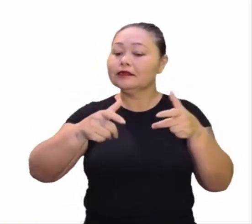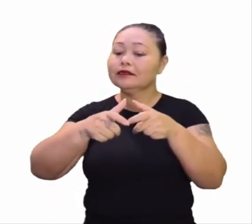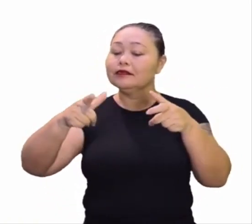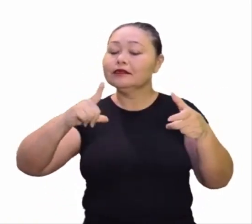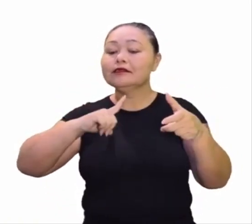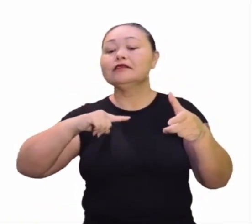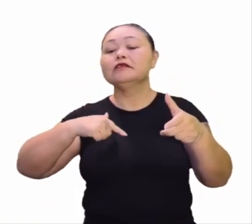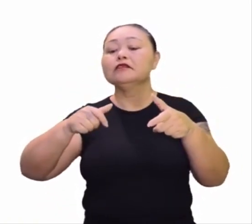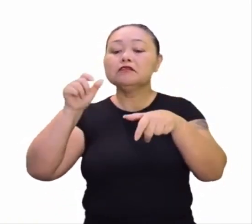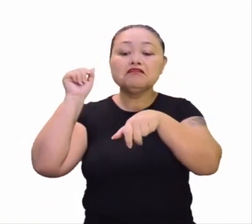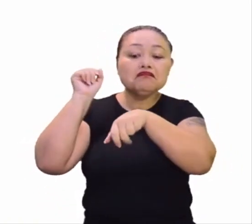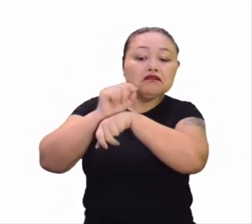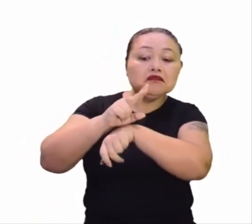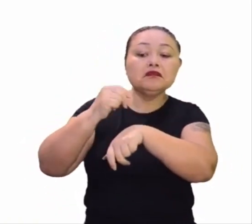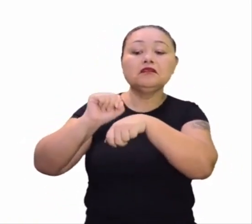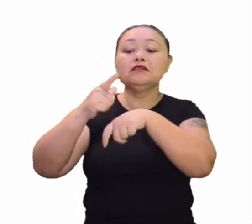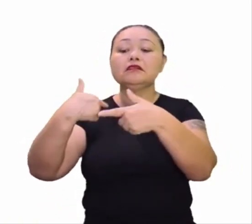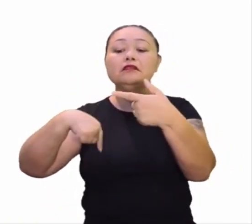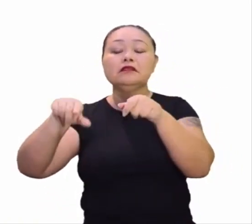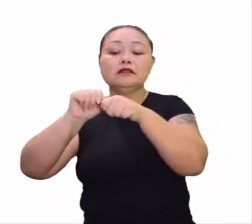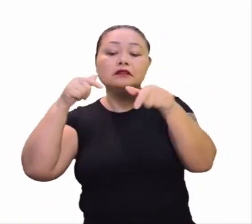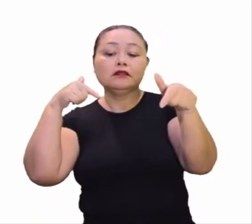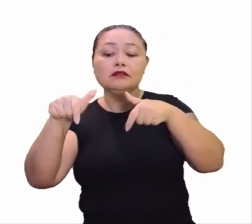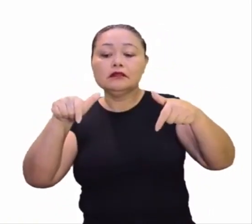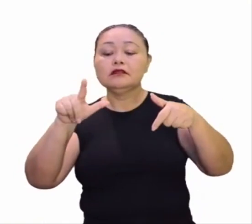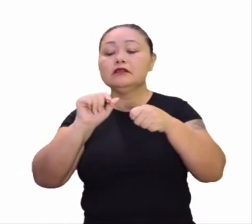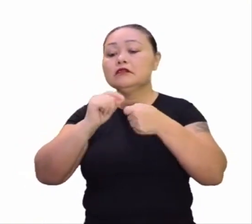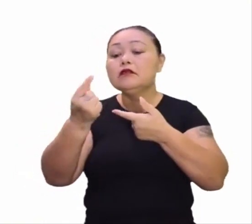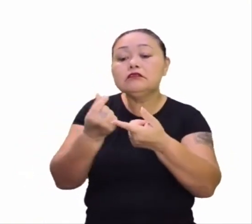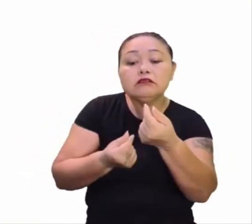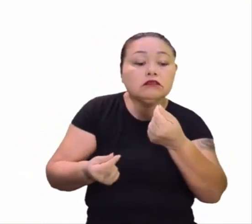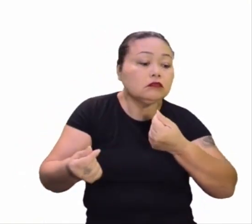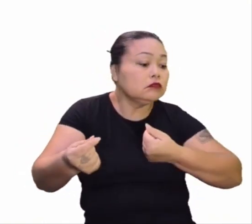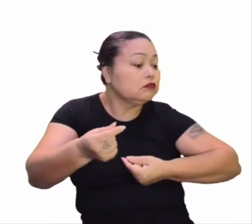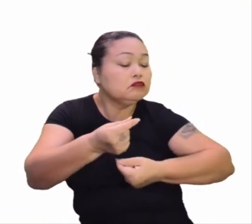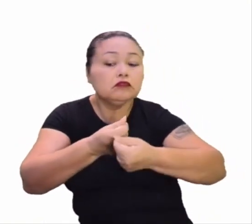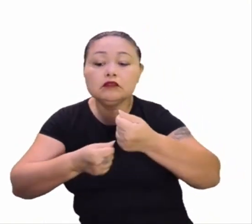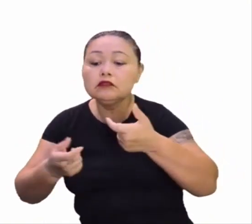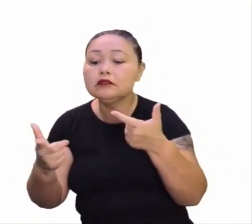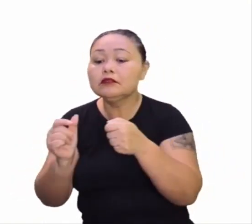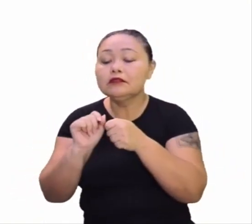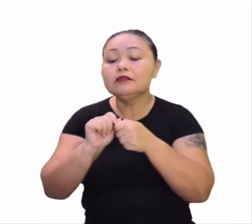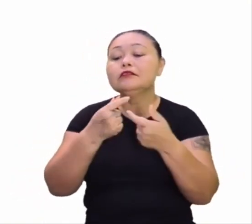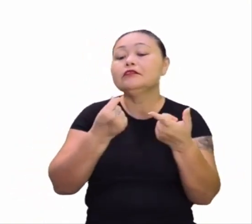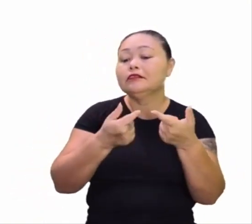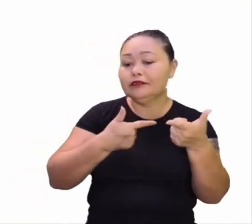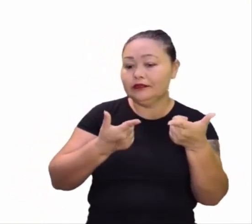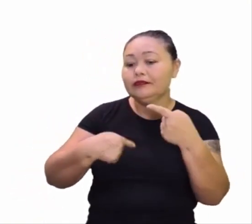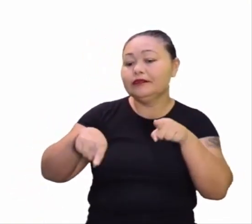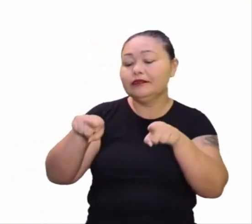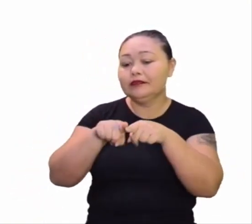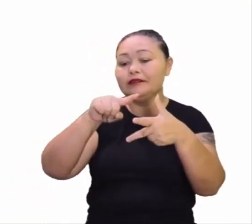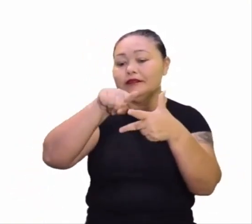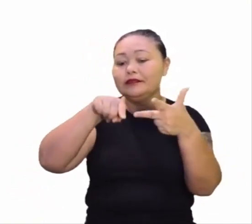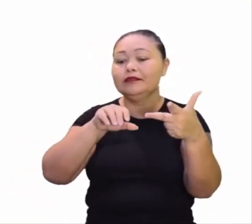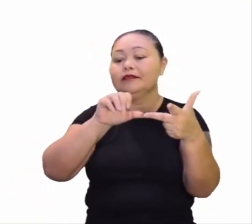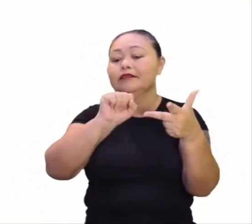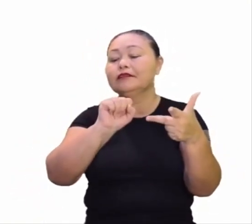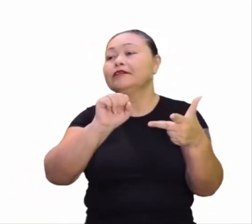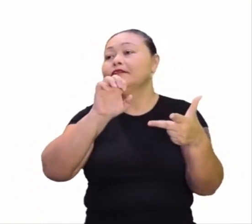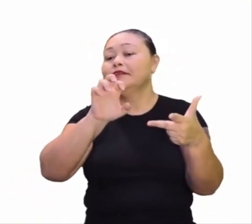mais emprega, é onde tem mais volume de fluxo econômico, comércio e serviço. muito bem. Setor terciário de